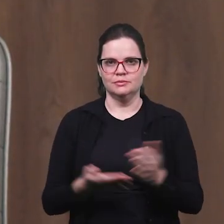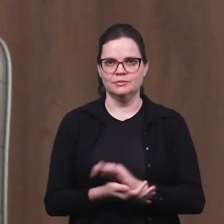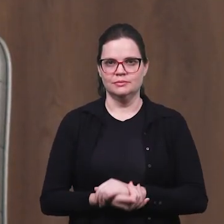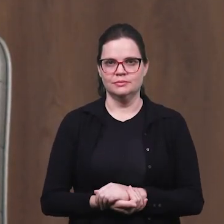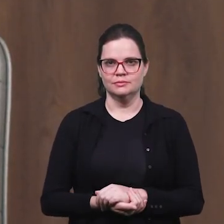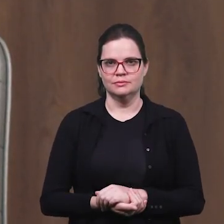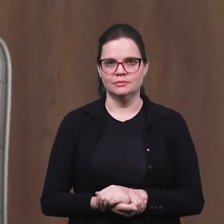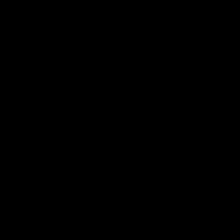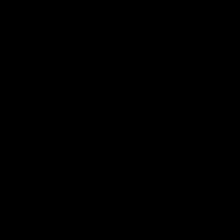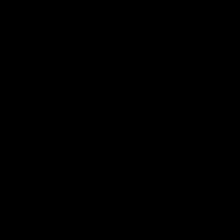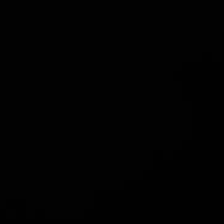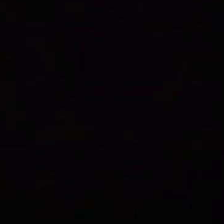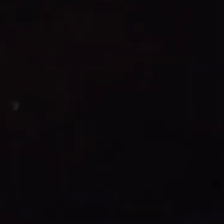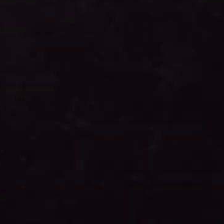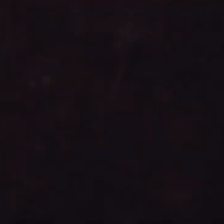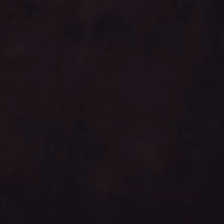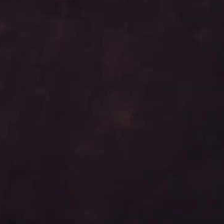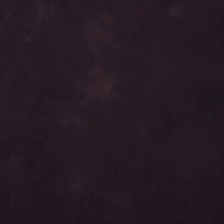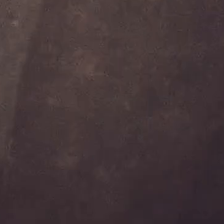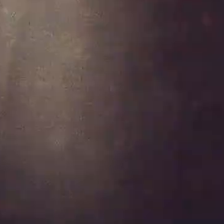Senhor a todos. Amém.